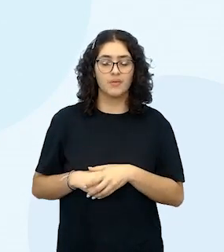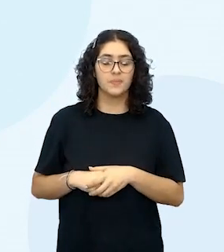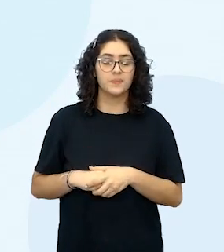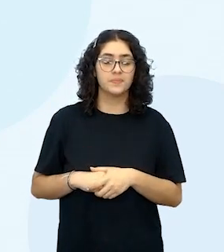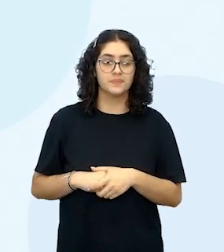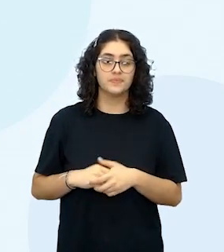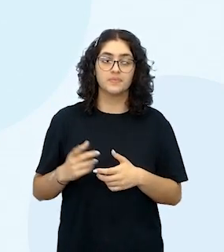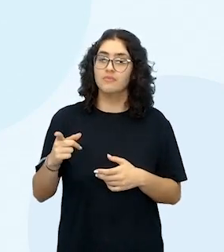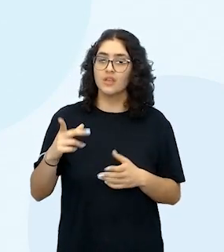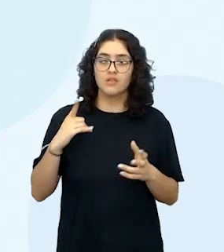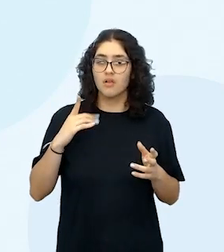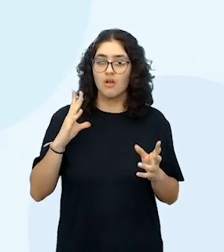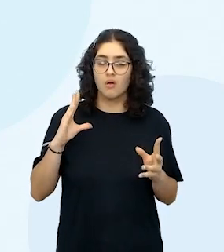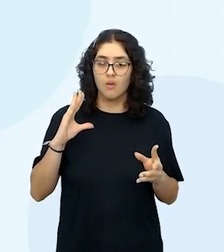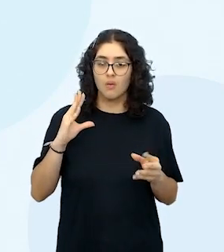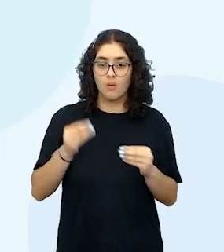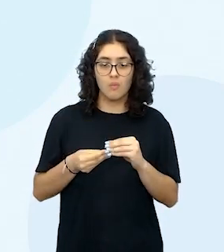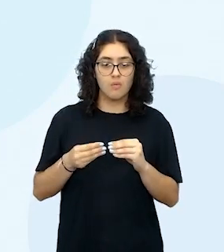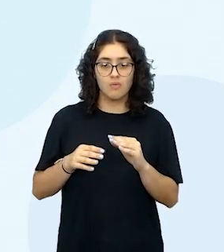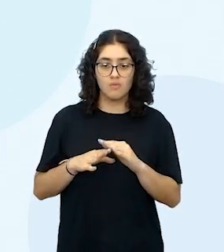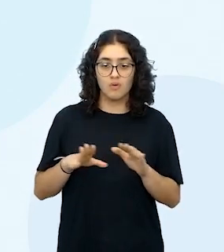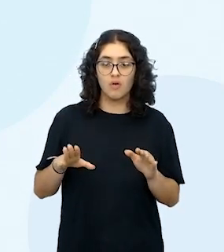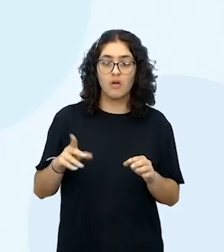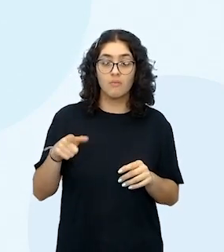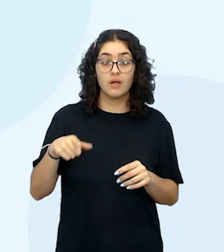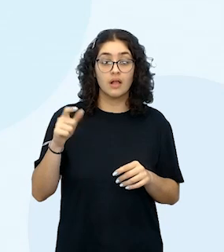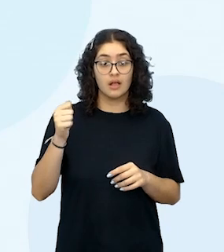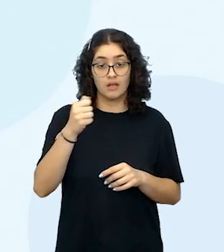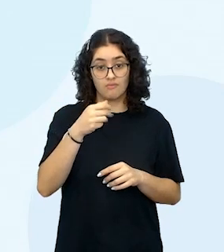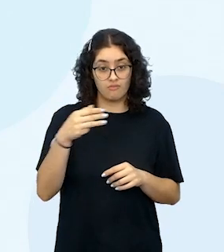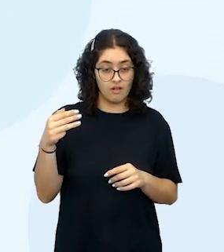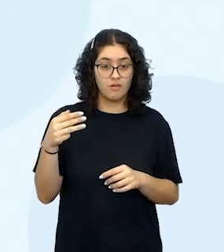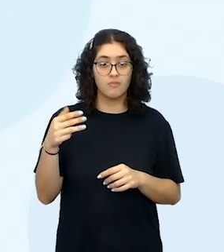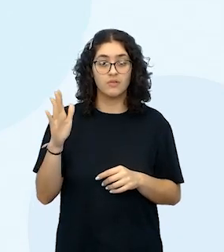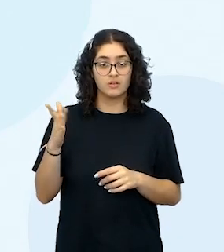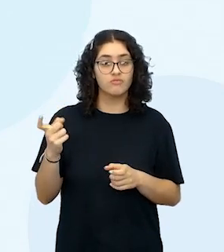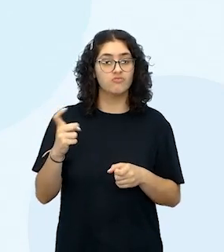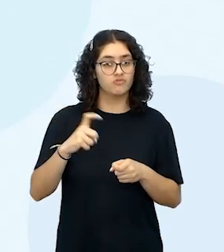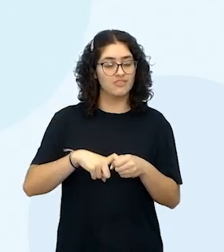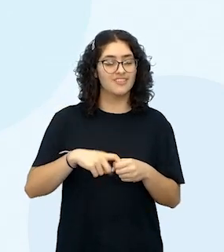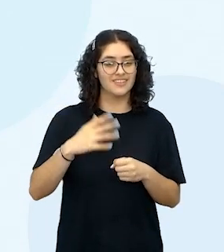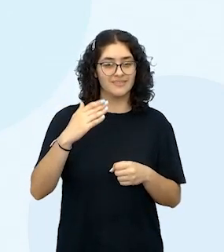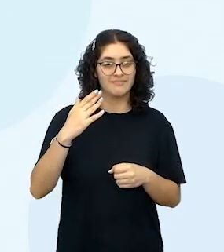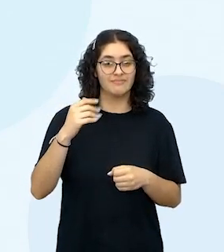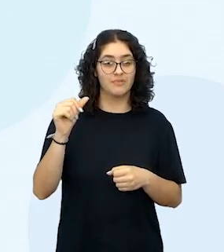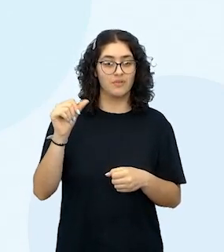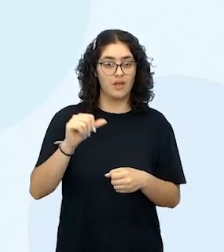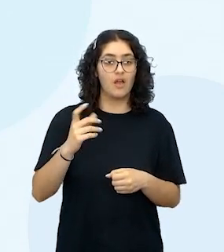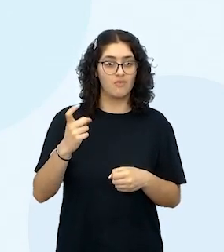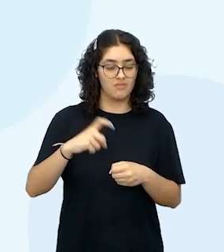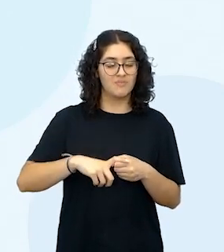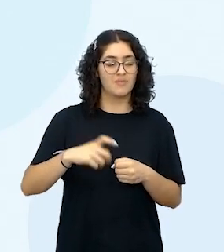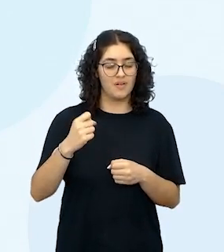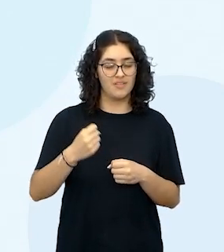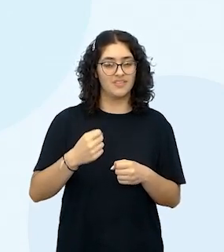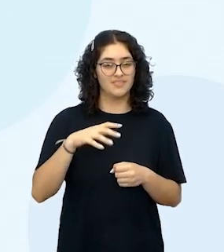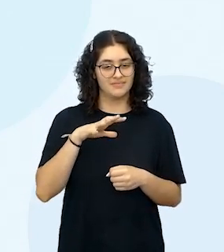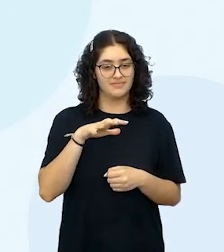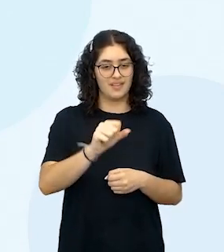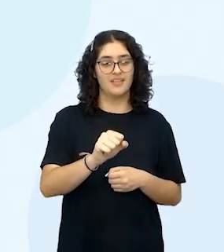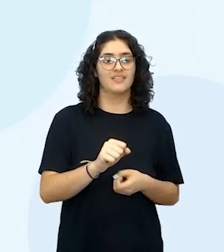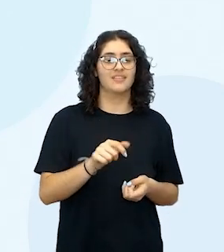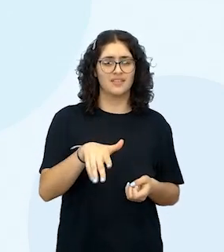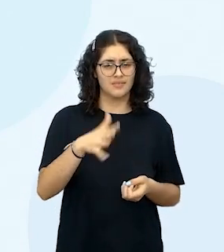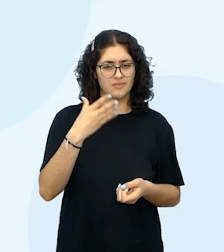um panorama rápido. Lembrando aí que o site da EFAP já voltando à sua normalidade, Ai, que vocês bom. vão achar facilmente, acho que todo